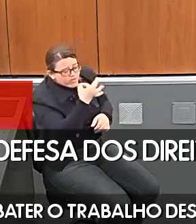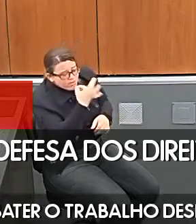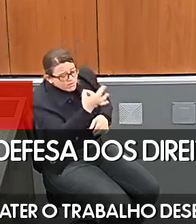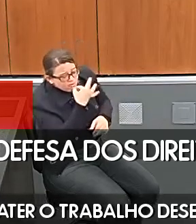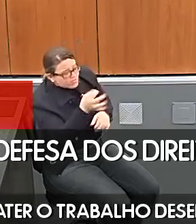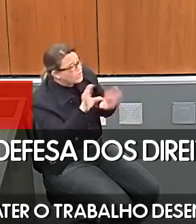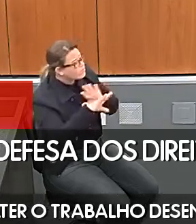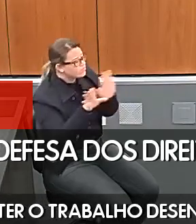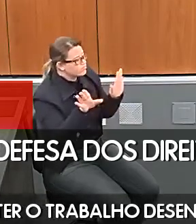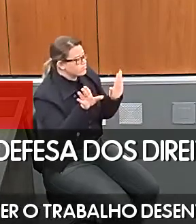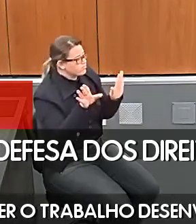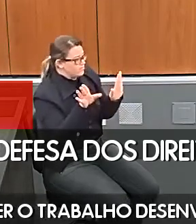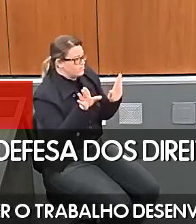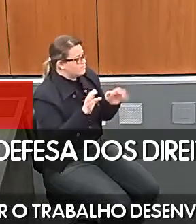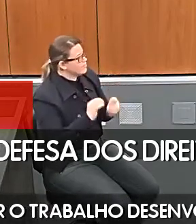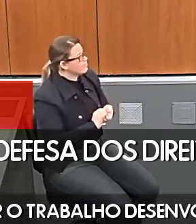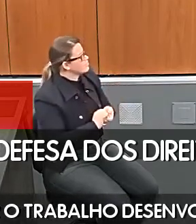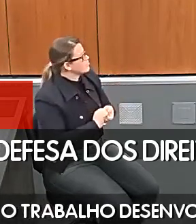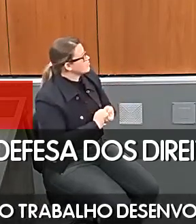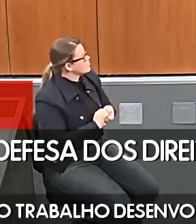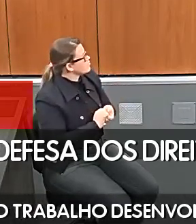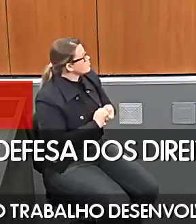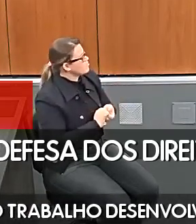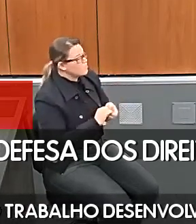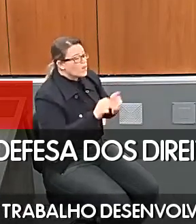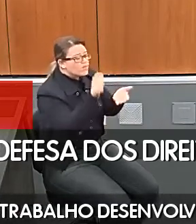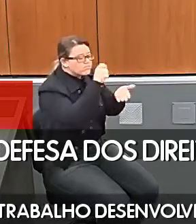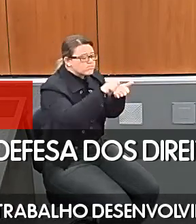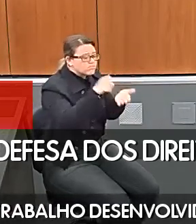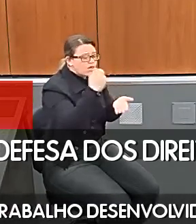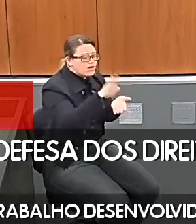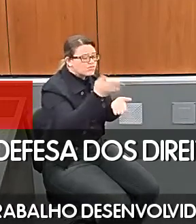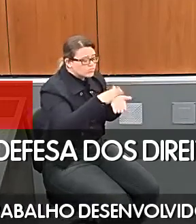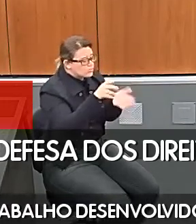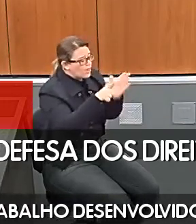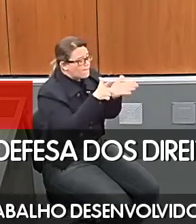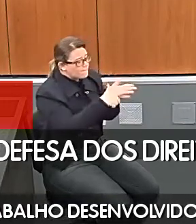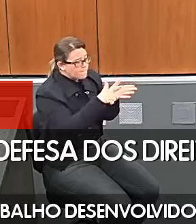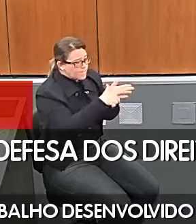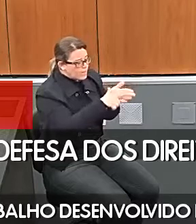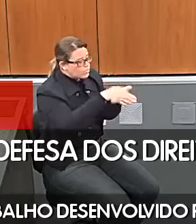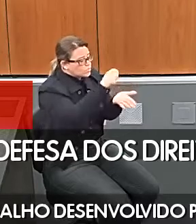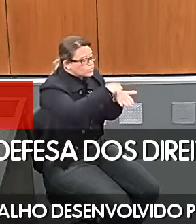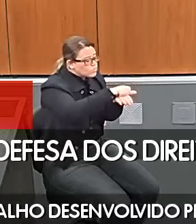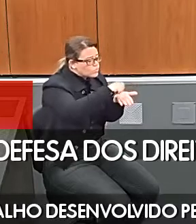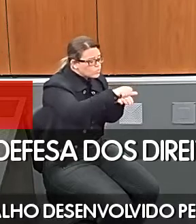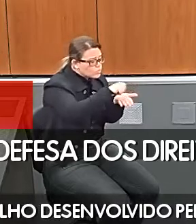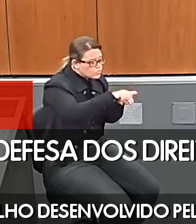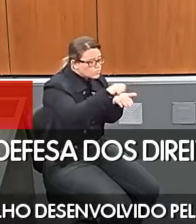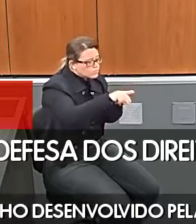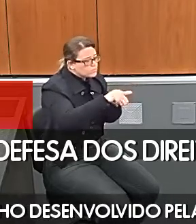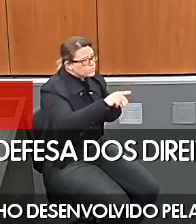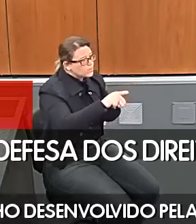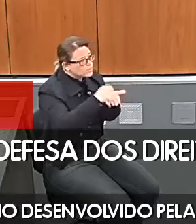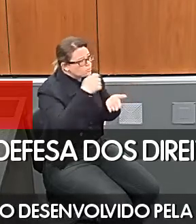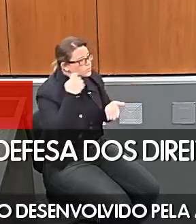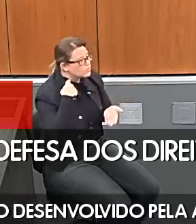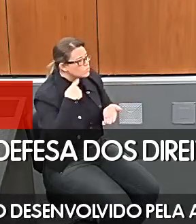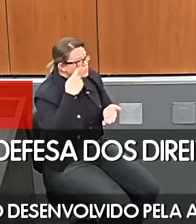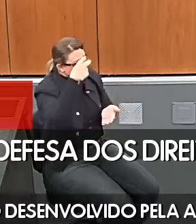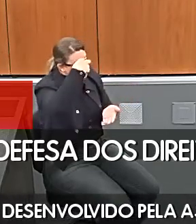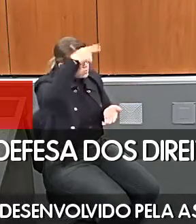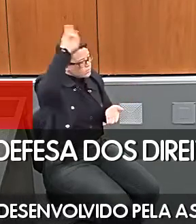aqui, assinado pelo deputado Nozinho e por mim, gentilmente pediu que eu assinasse com ele, embora a ideia seja